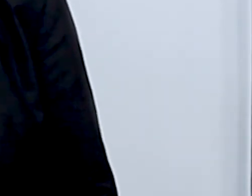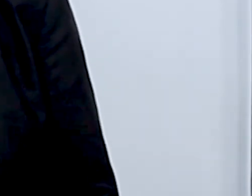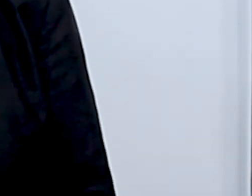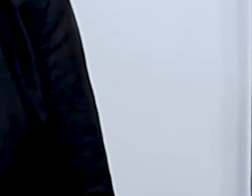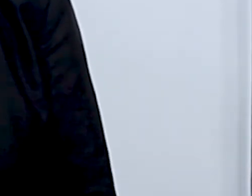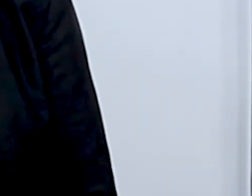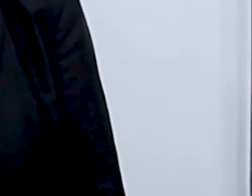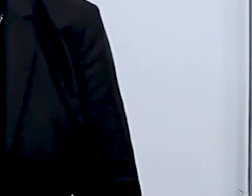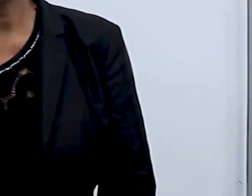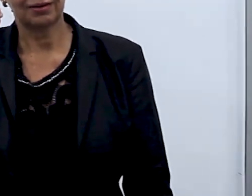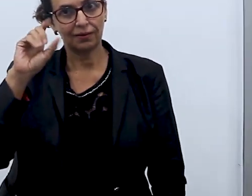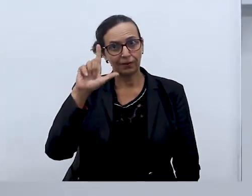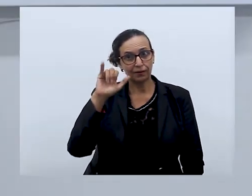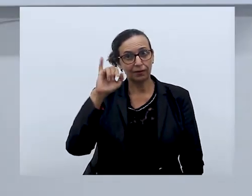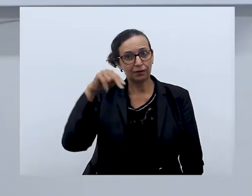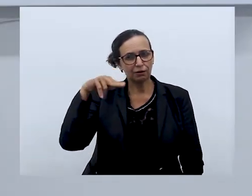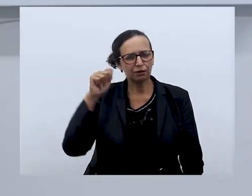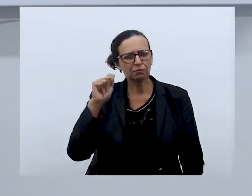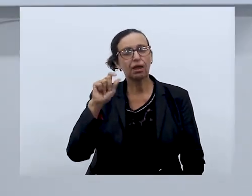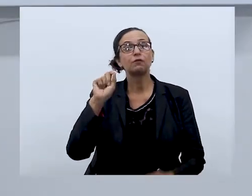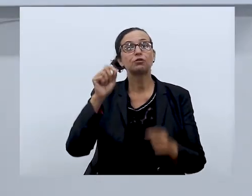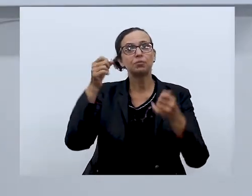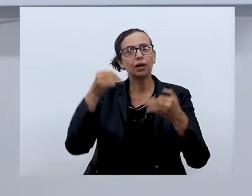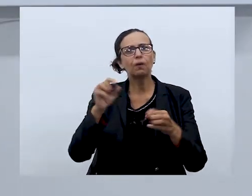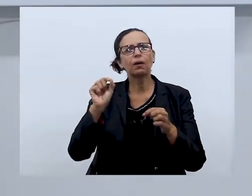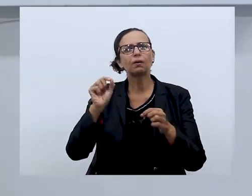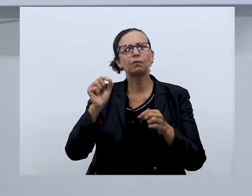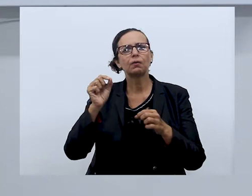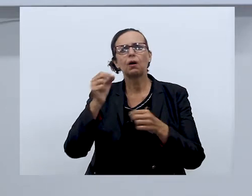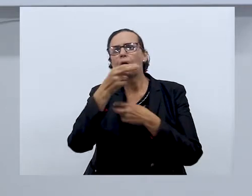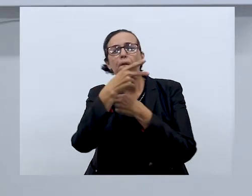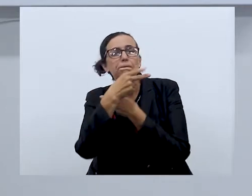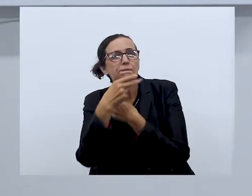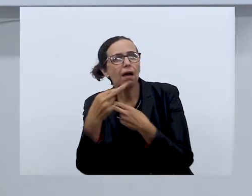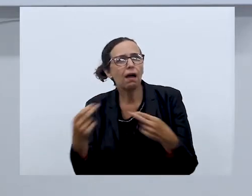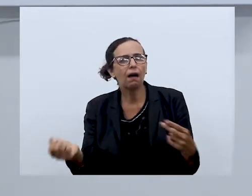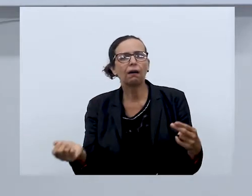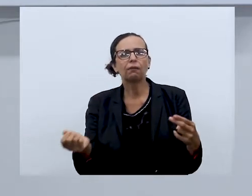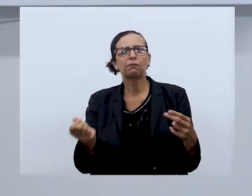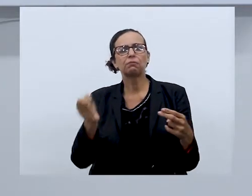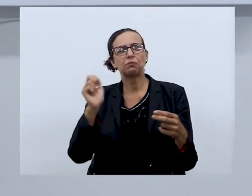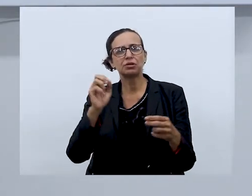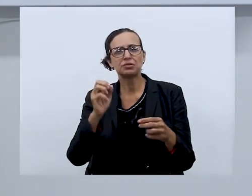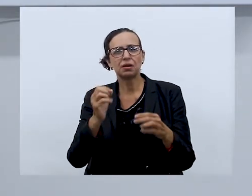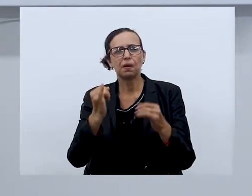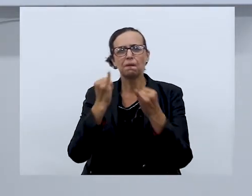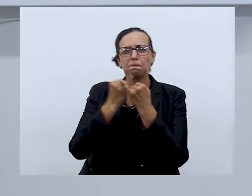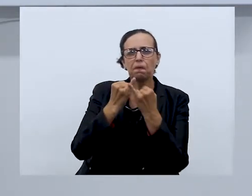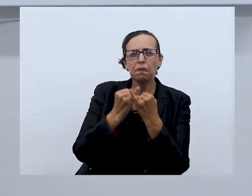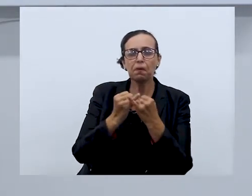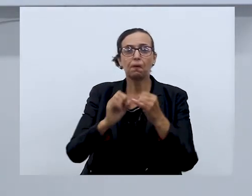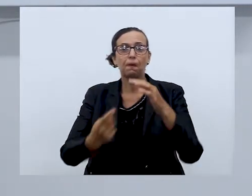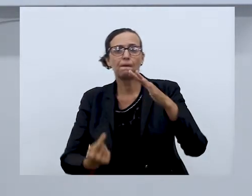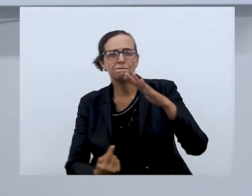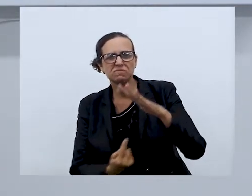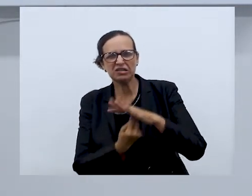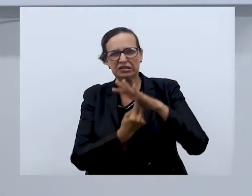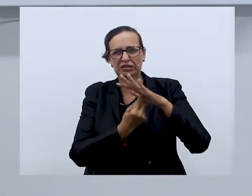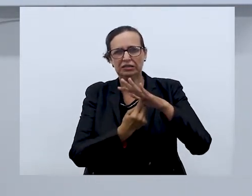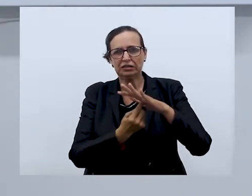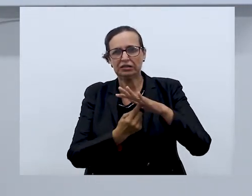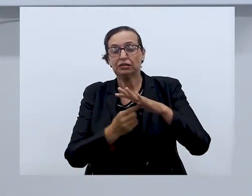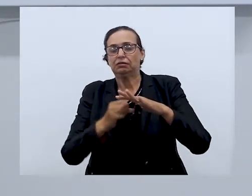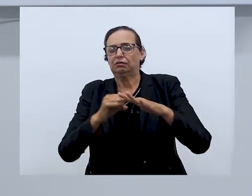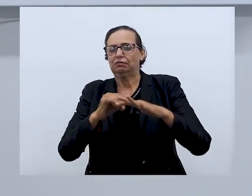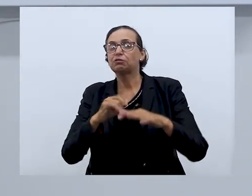Olá, meu nome é Ana Carolina e eu vou falar sobre os corpos estranhos. Na pele pode ser espinhos, pregos ou ferpos. Se